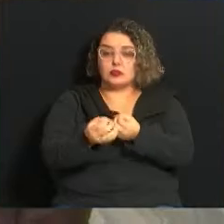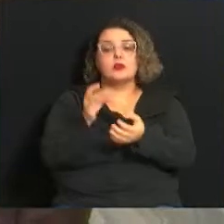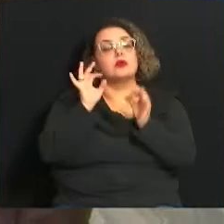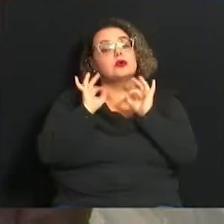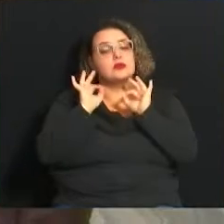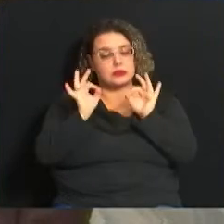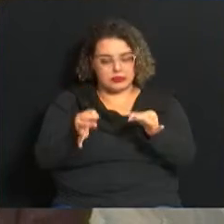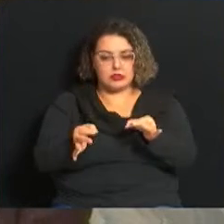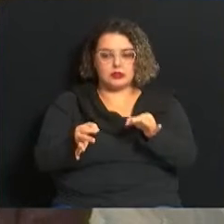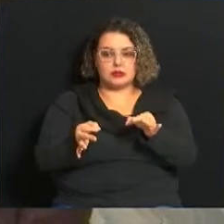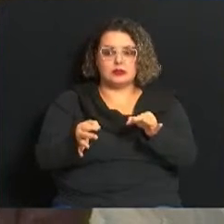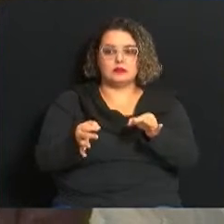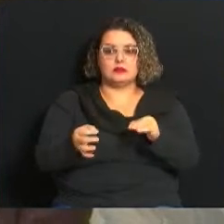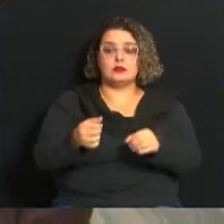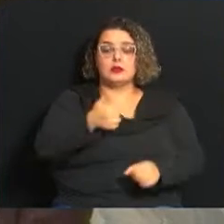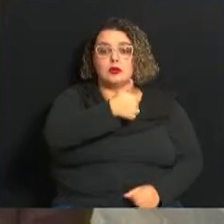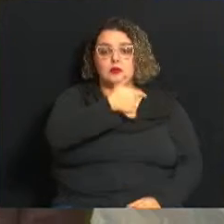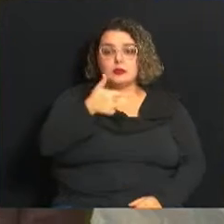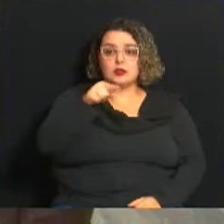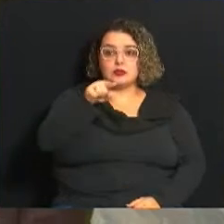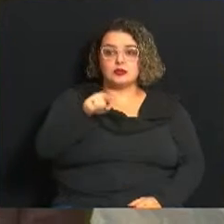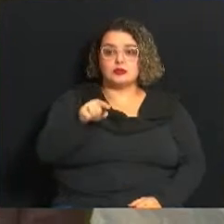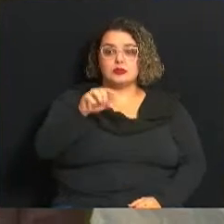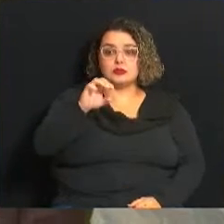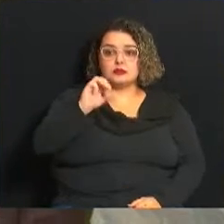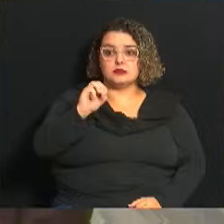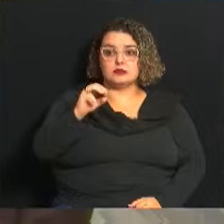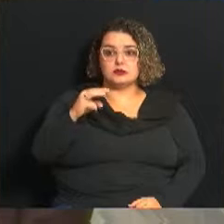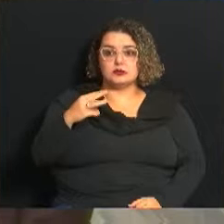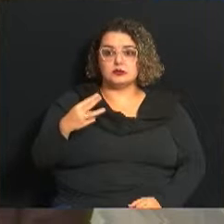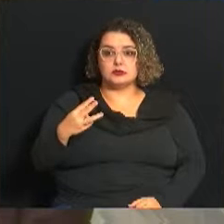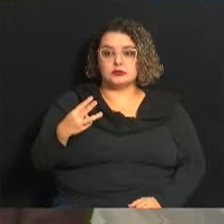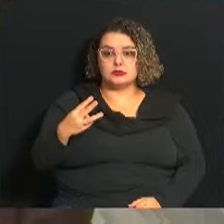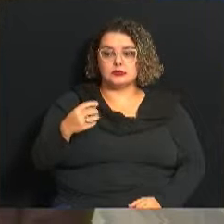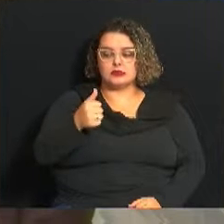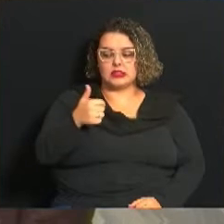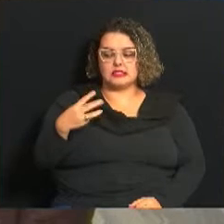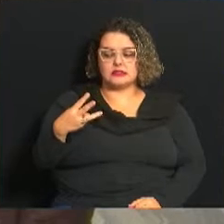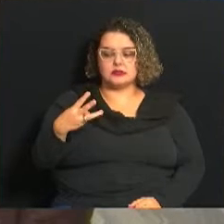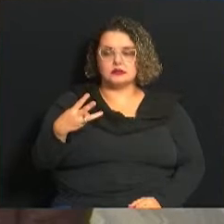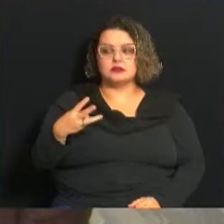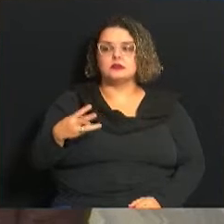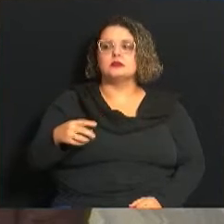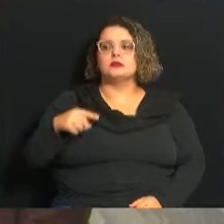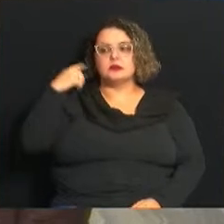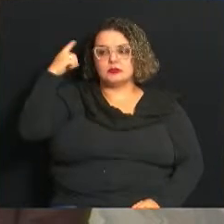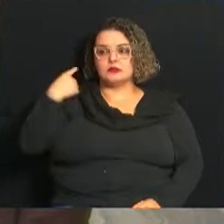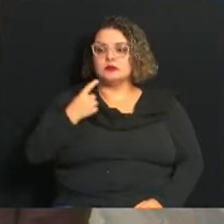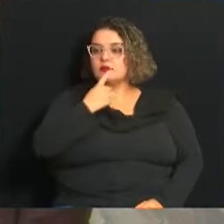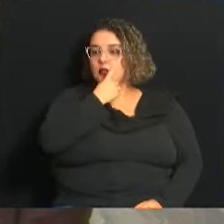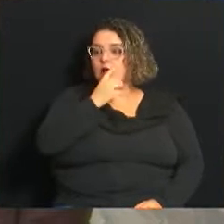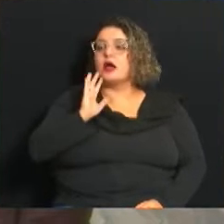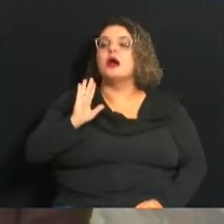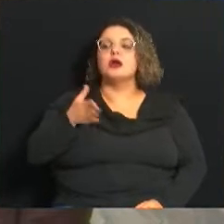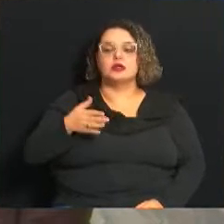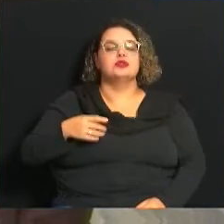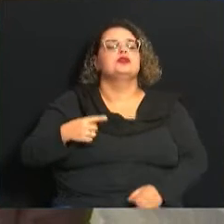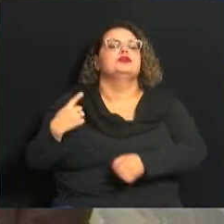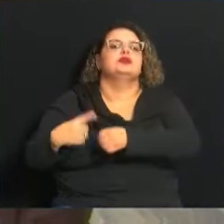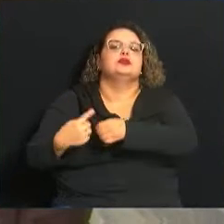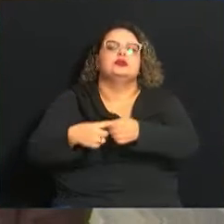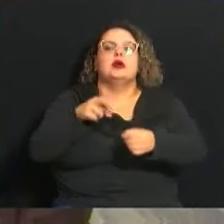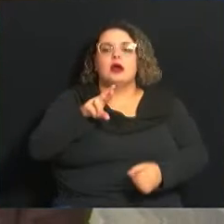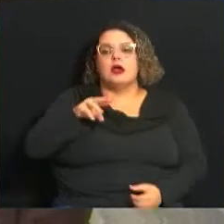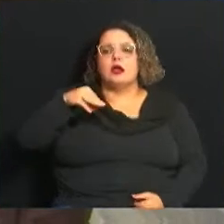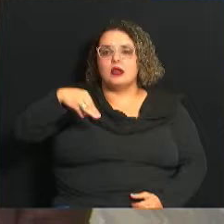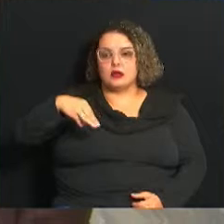corretas. 12h13, você já viu aí na sua tela, a Mirna Abreu está aqui nos nossos estúdios, hora das notícias da Metrópole de Campinas, e a